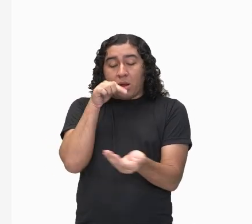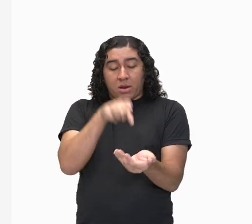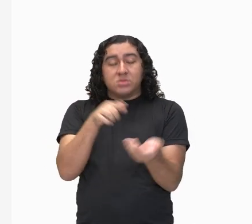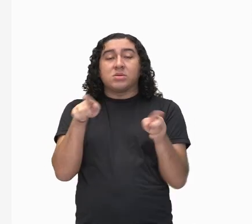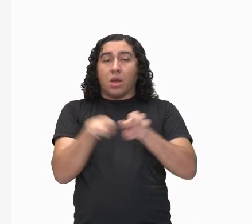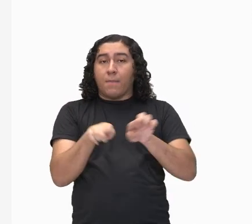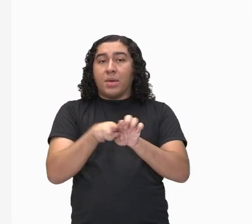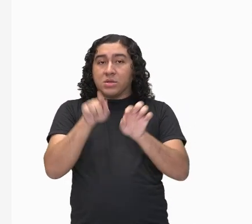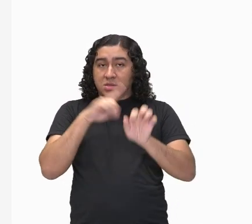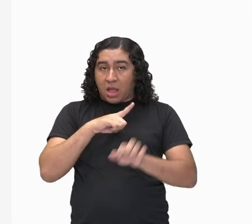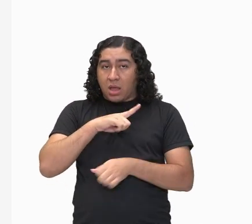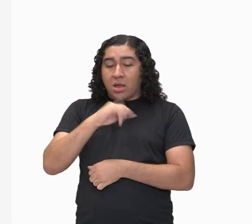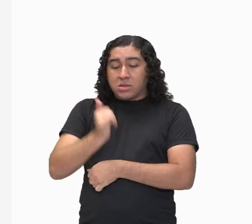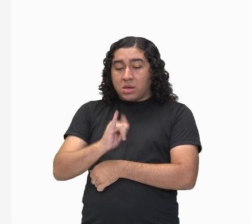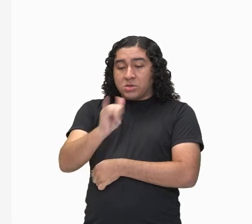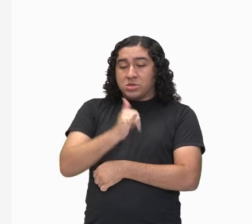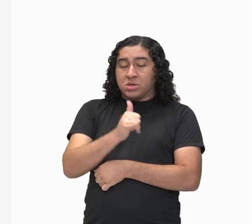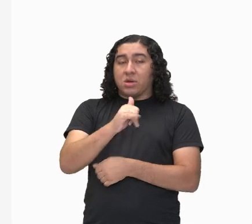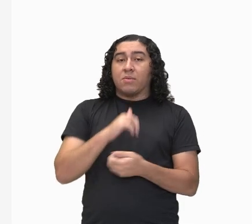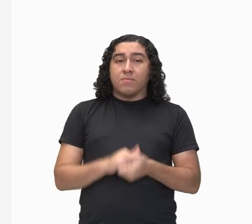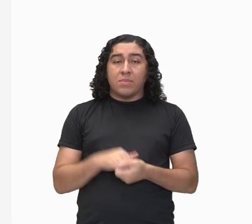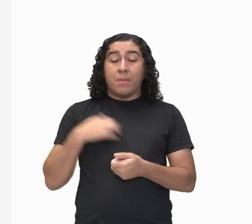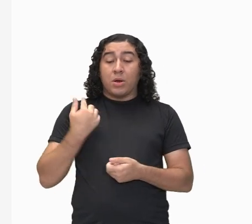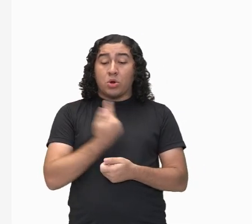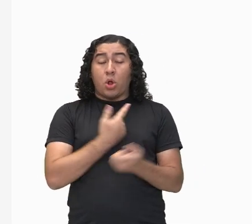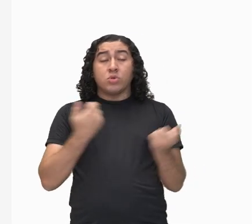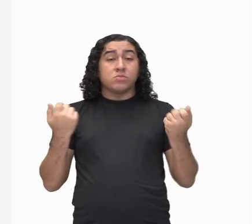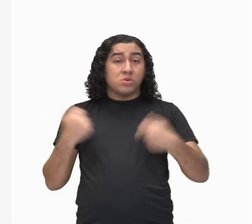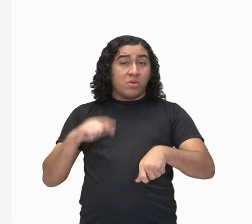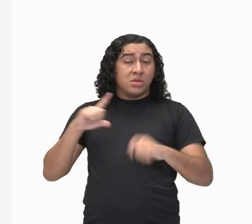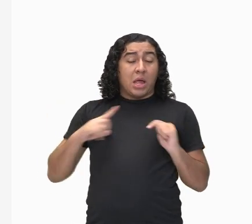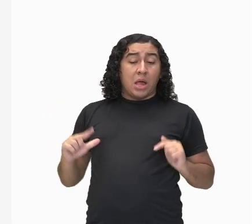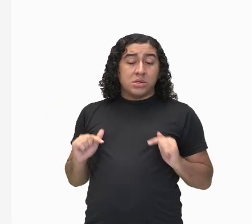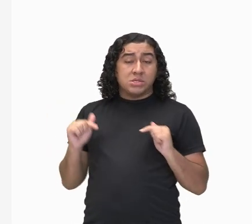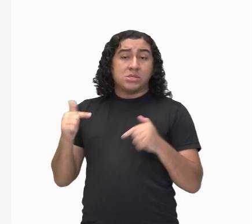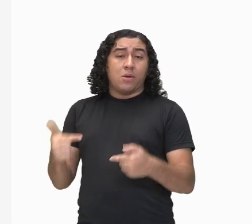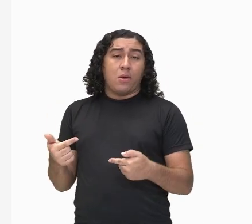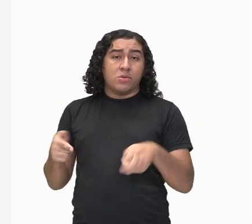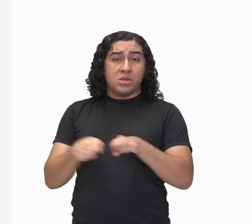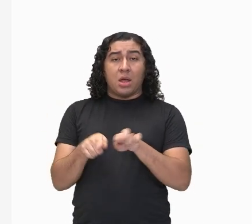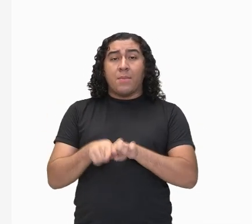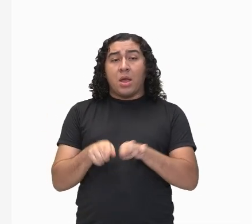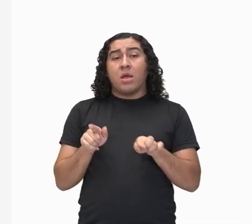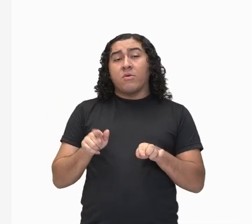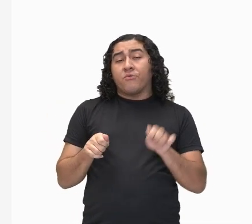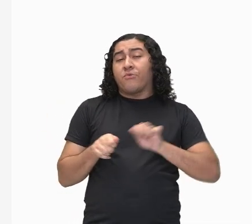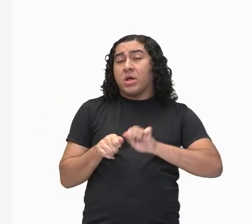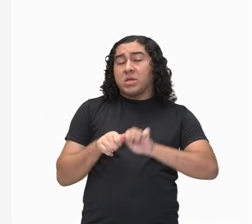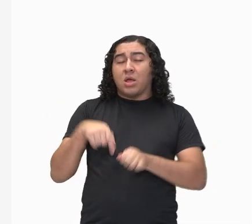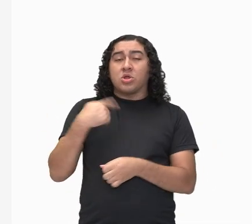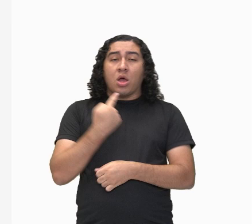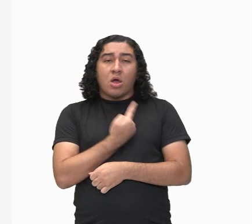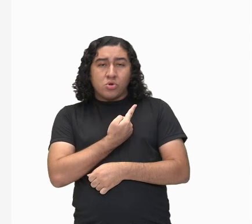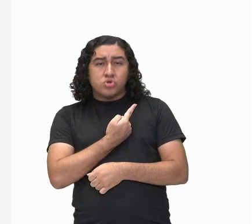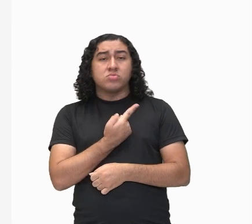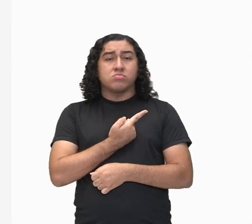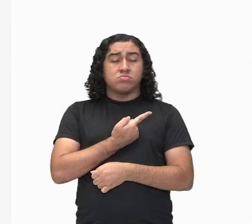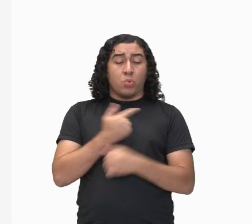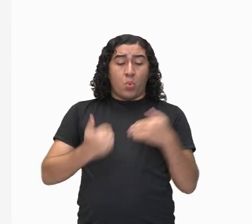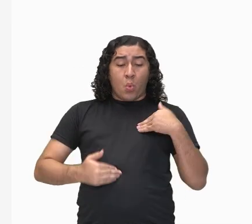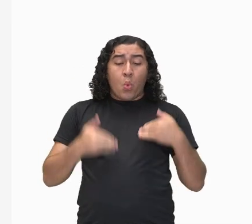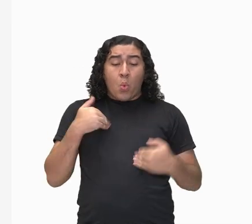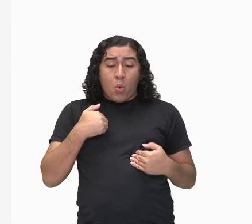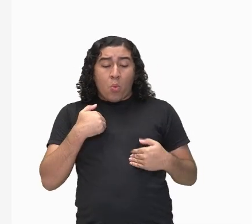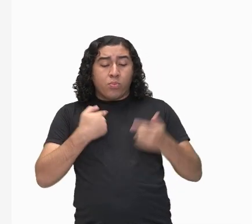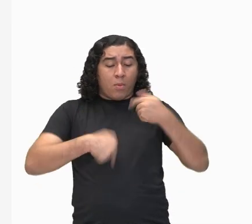que a gente consiga ali desenvolver as nossas atividades, para que a gente consiga realizar o nosso metabolismo, né? A